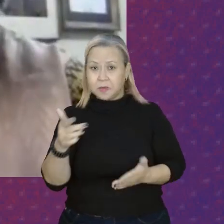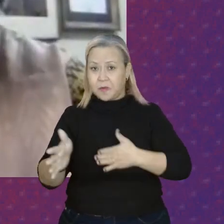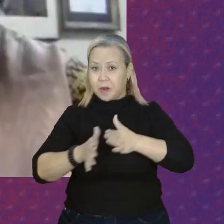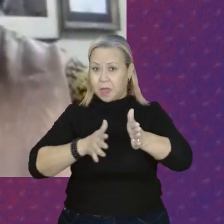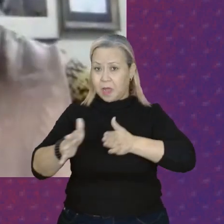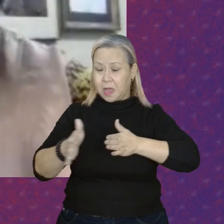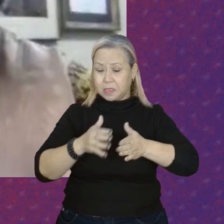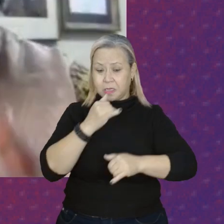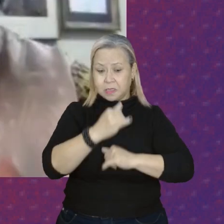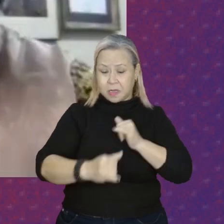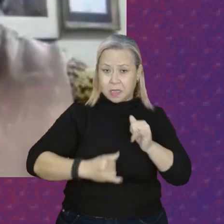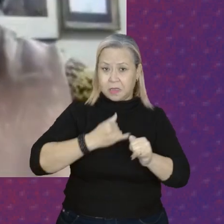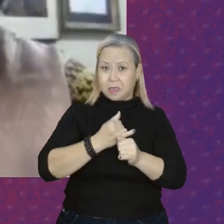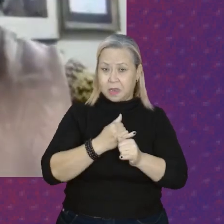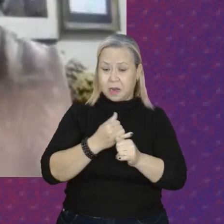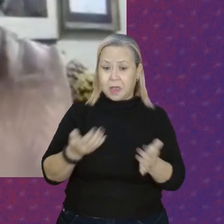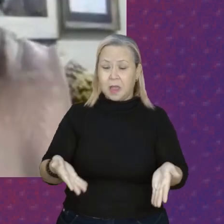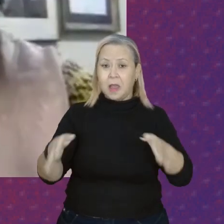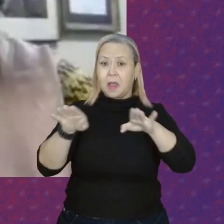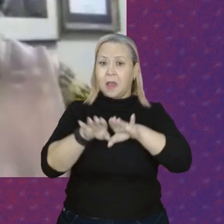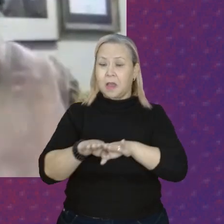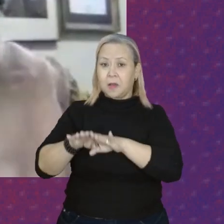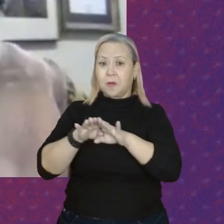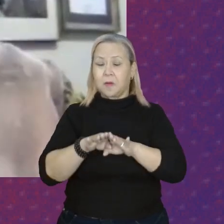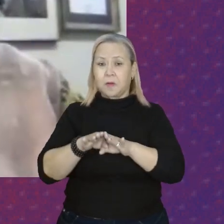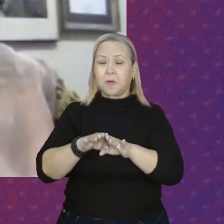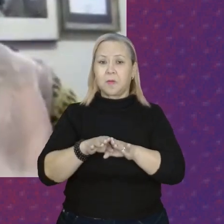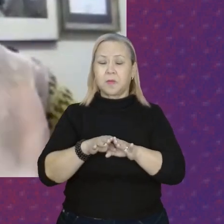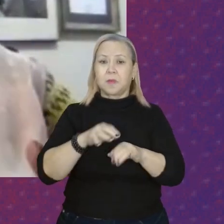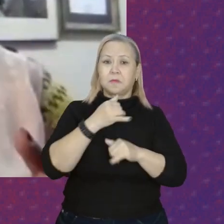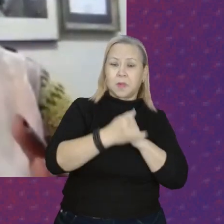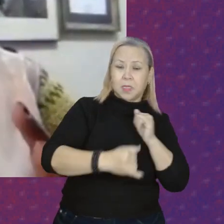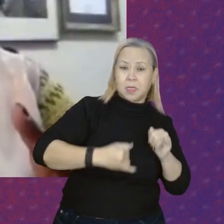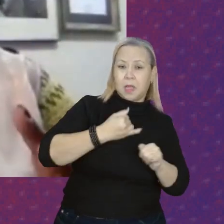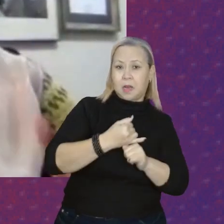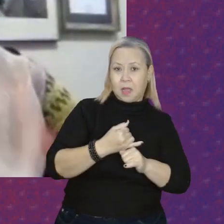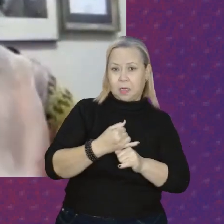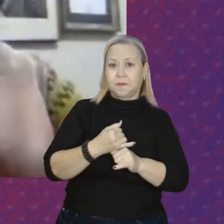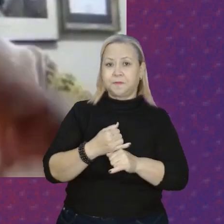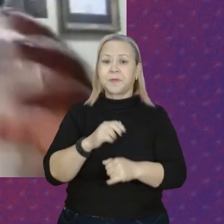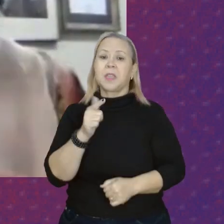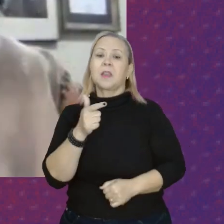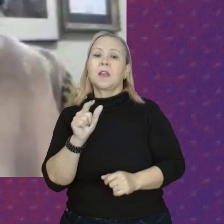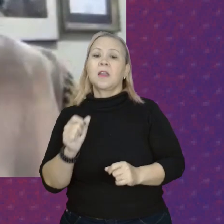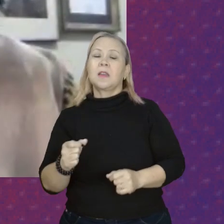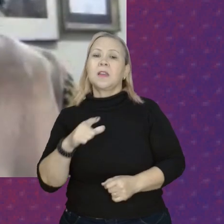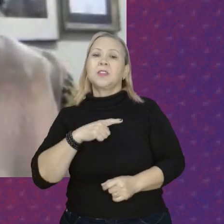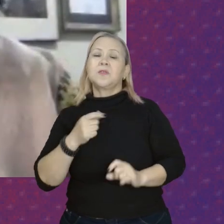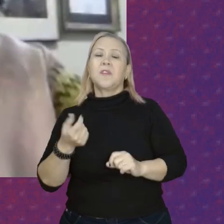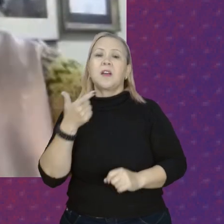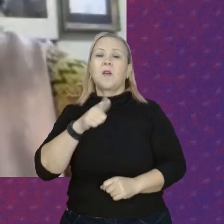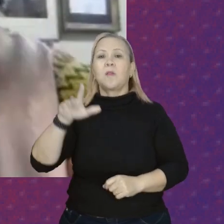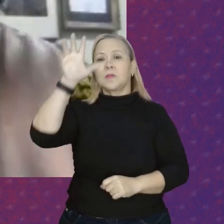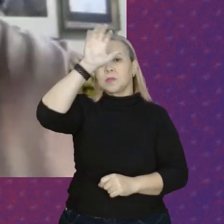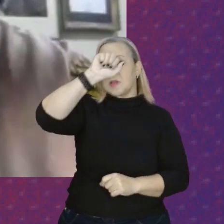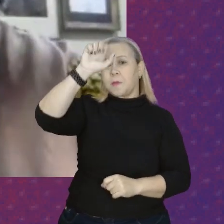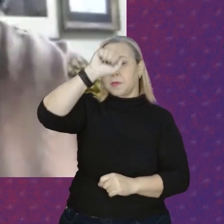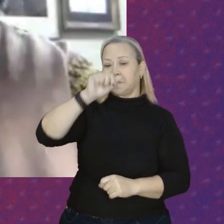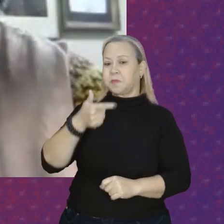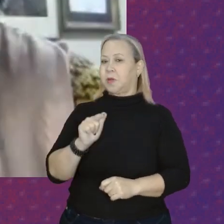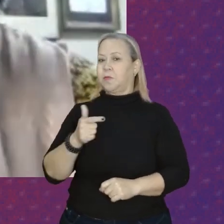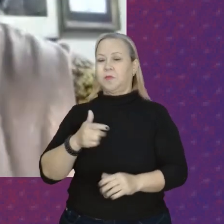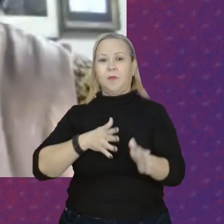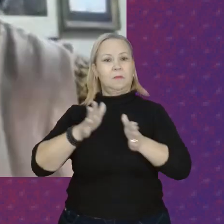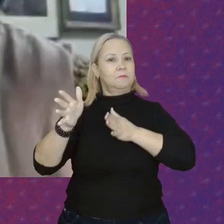à internet, à inclusão digital, e, por isso, né, tiveram outras aprendizagens, mas não tiveram